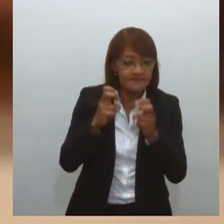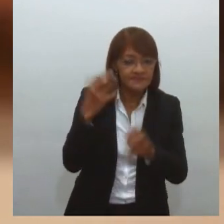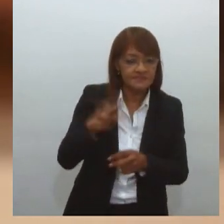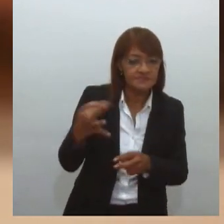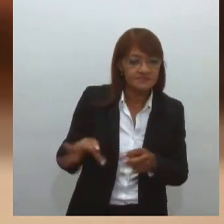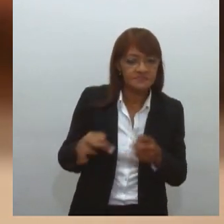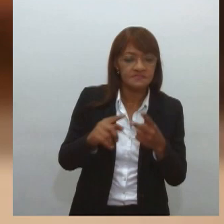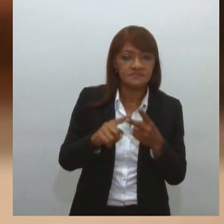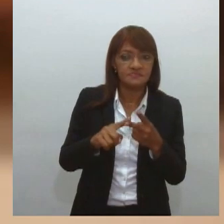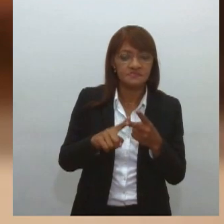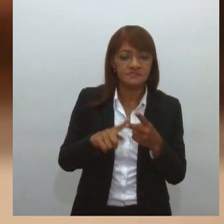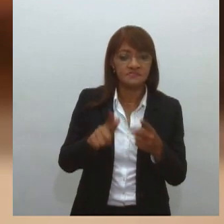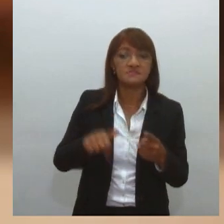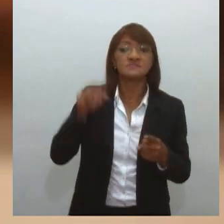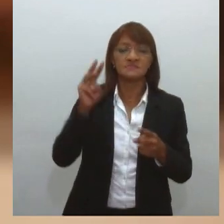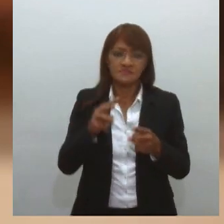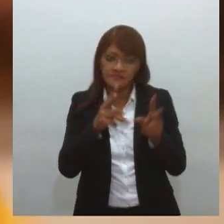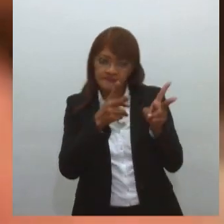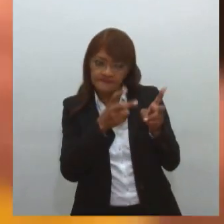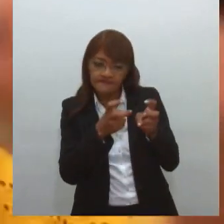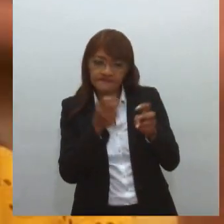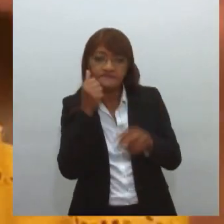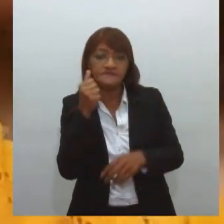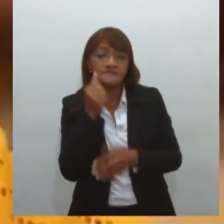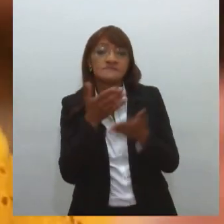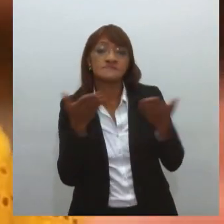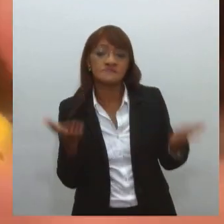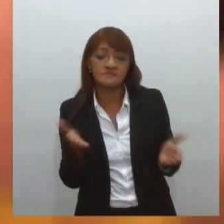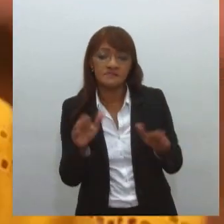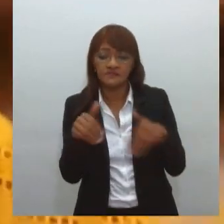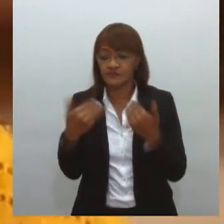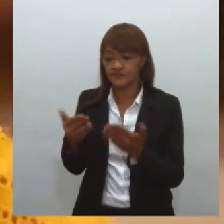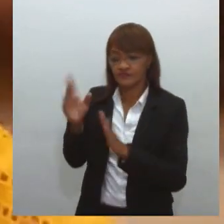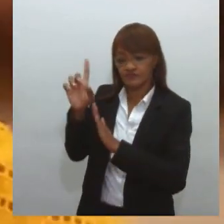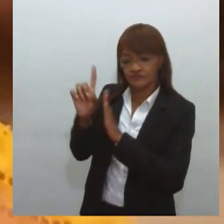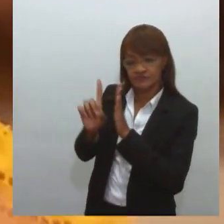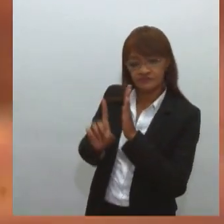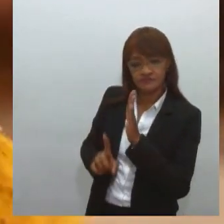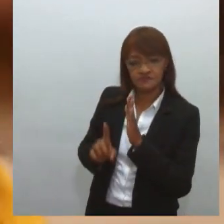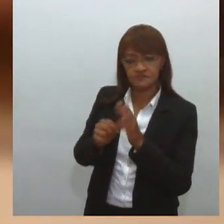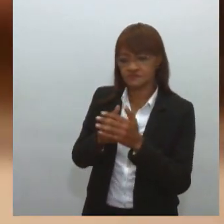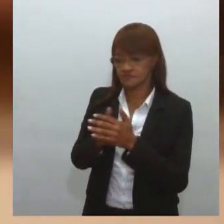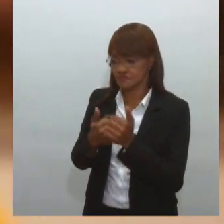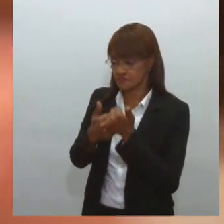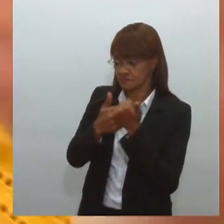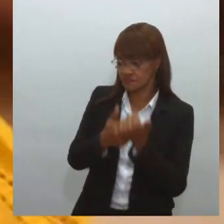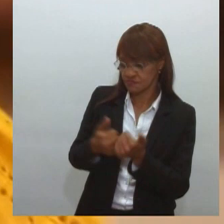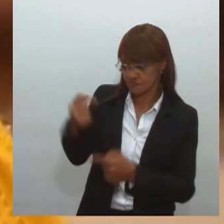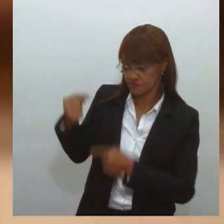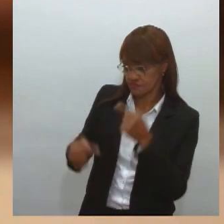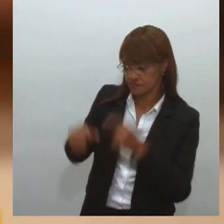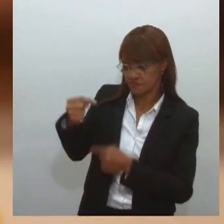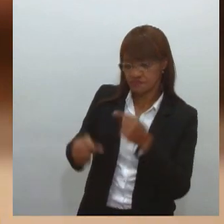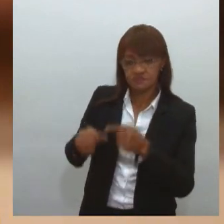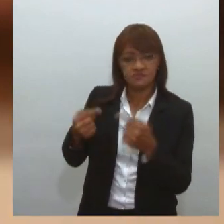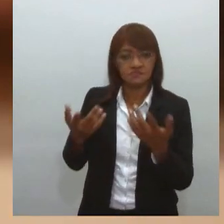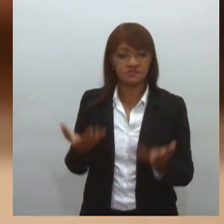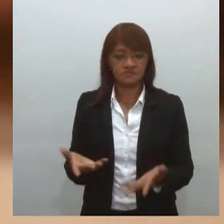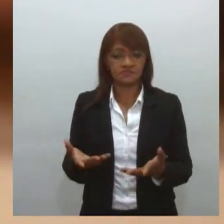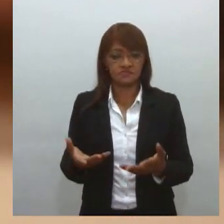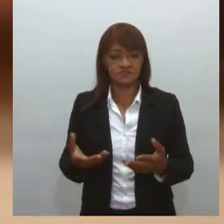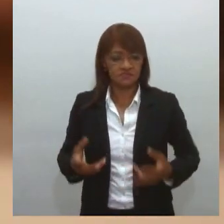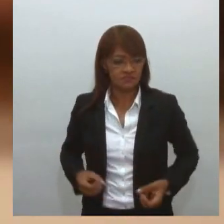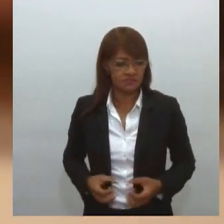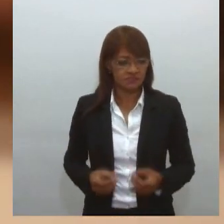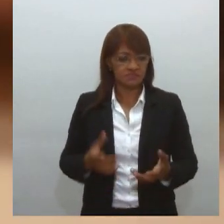a dor das mulheres nos seus direitos, no, na defesa das políticas do câncer, da saúde, na